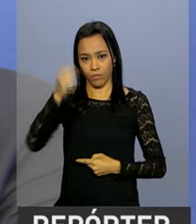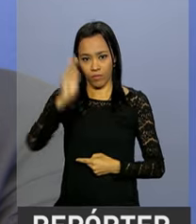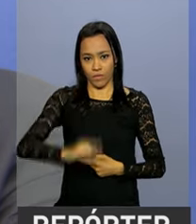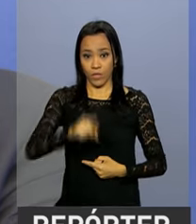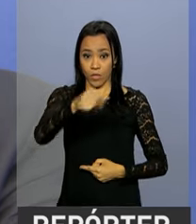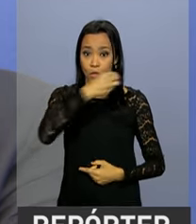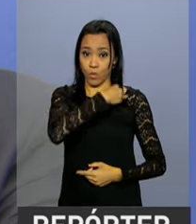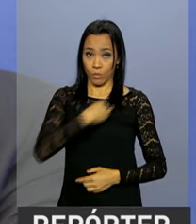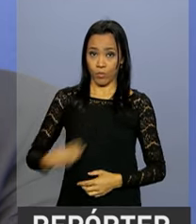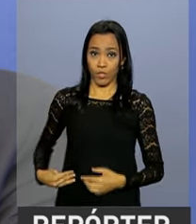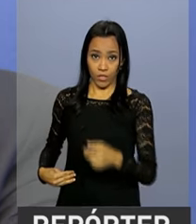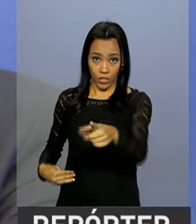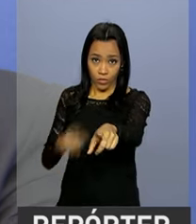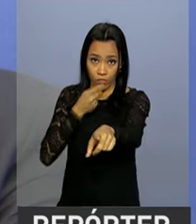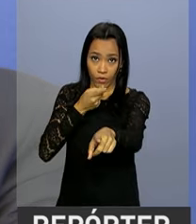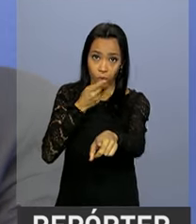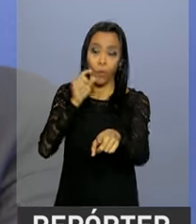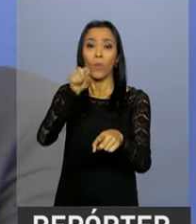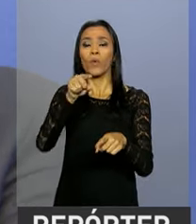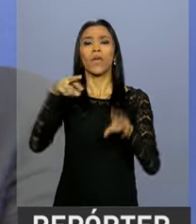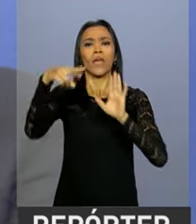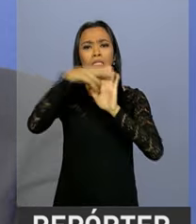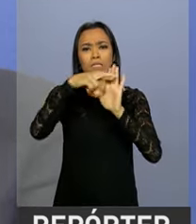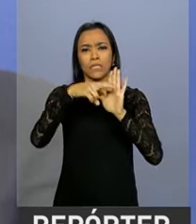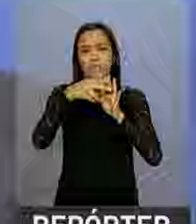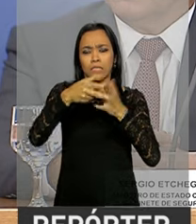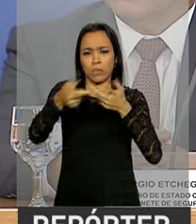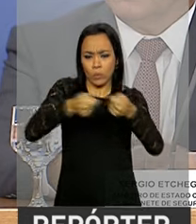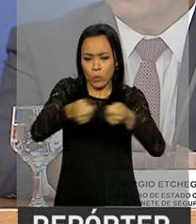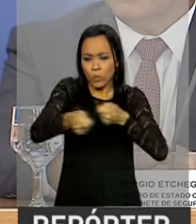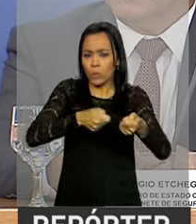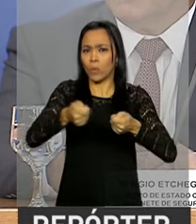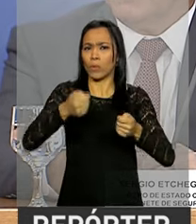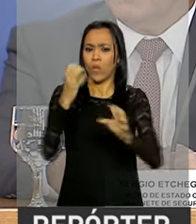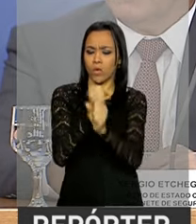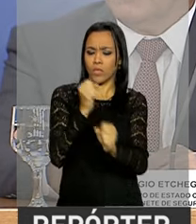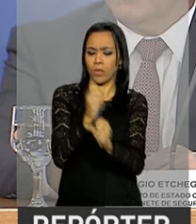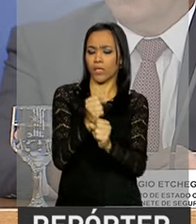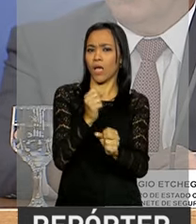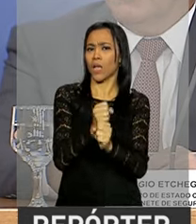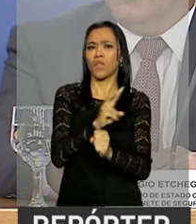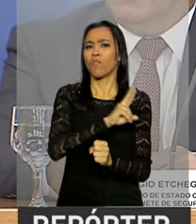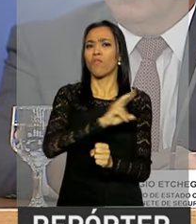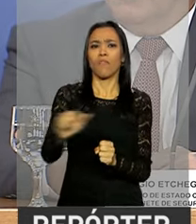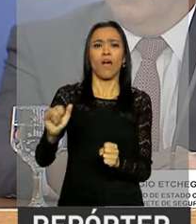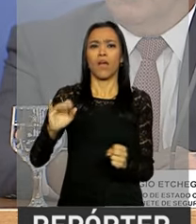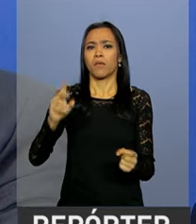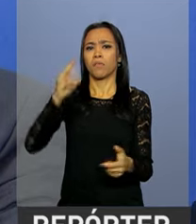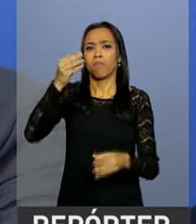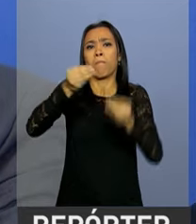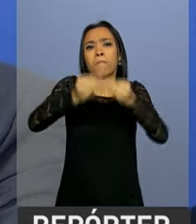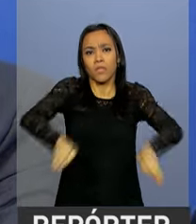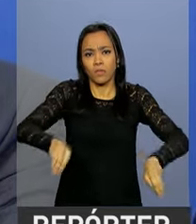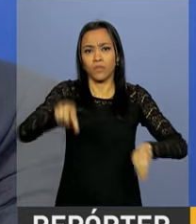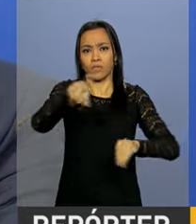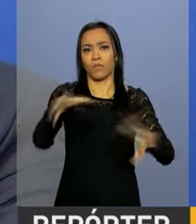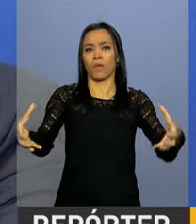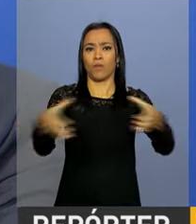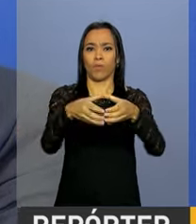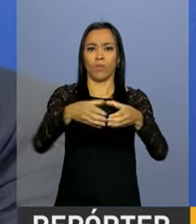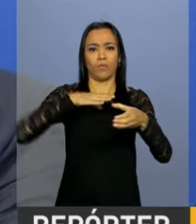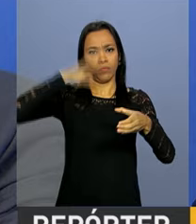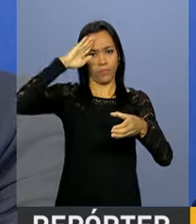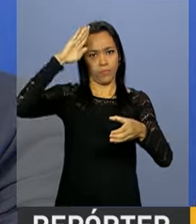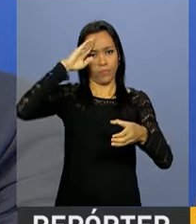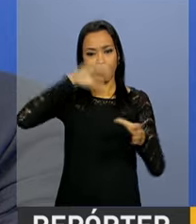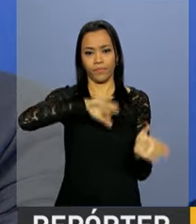ministro Raul Jungmann afirmou que as restrições orçamentárias não vão afetar as Forças Armadas. Nós temos que nos adequar